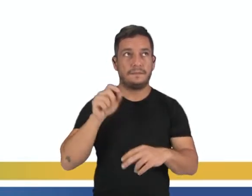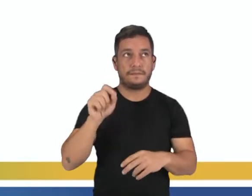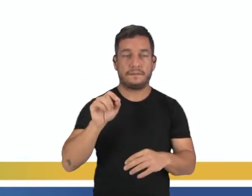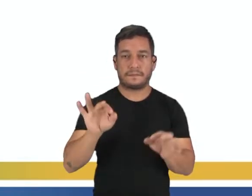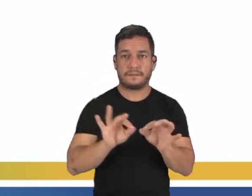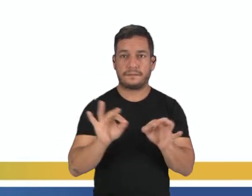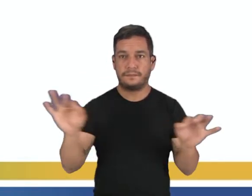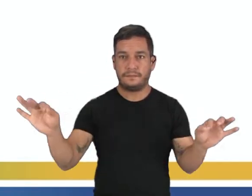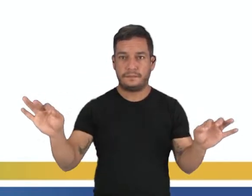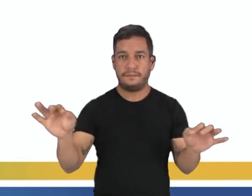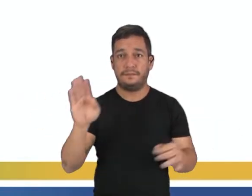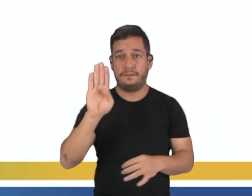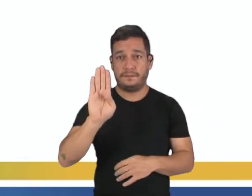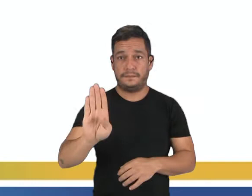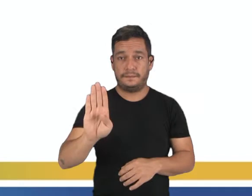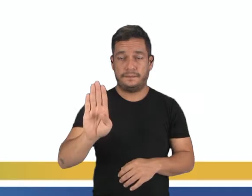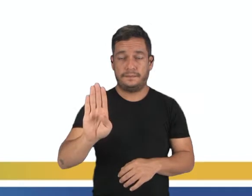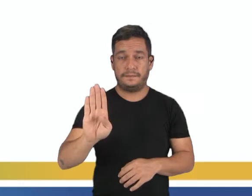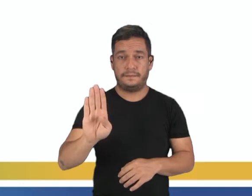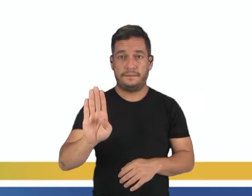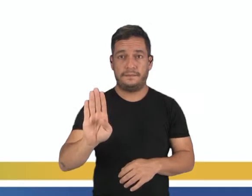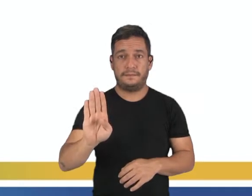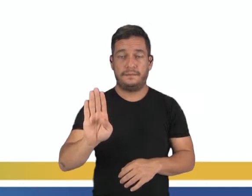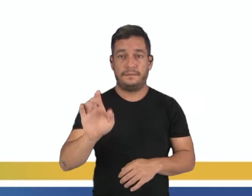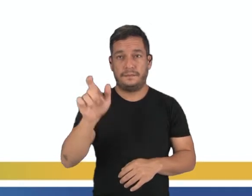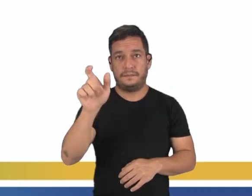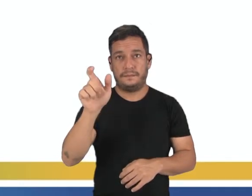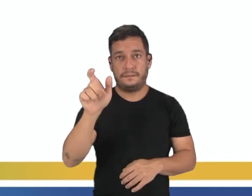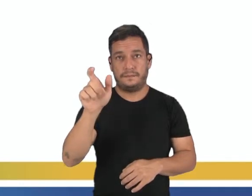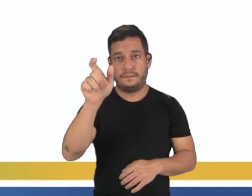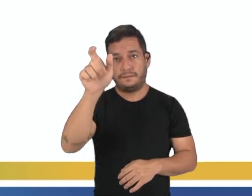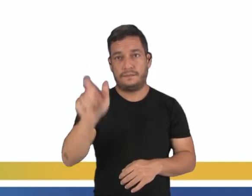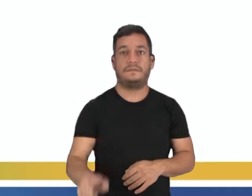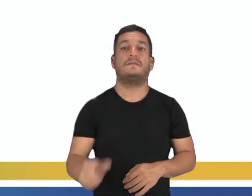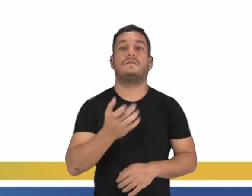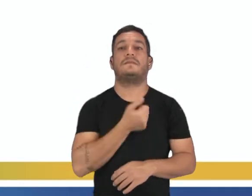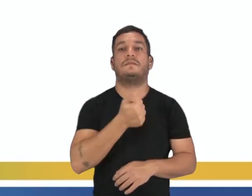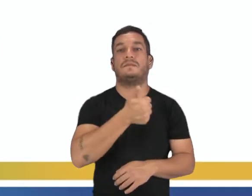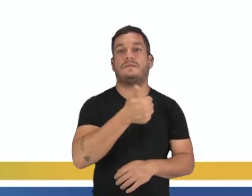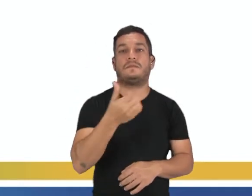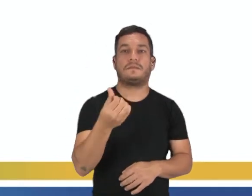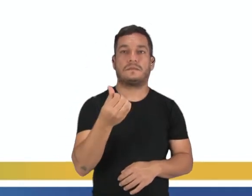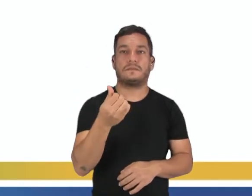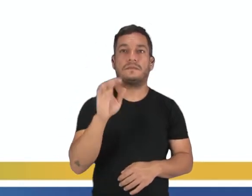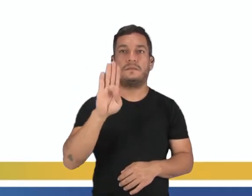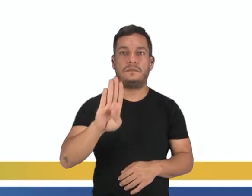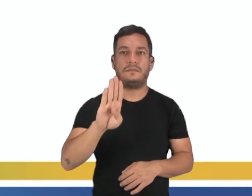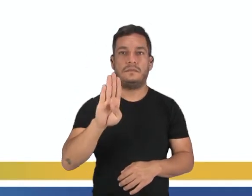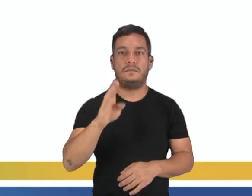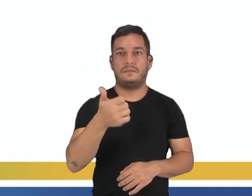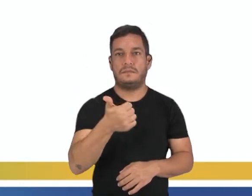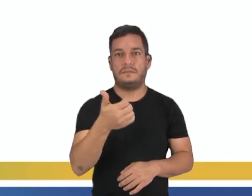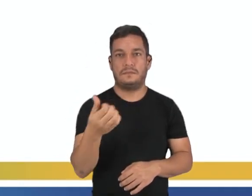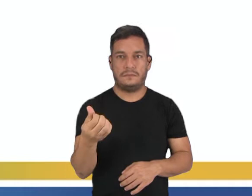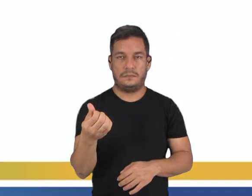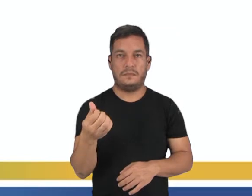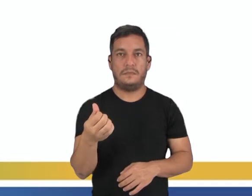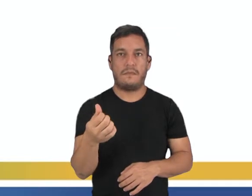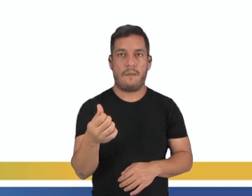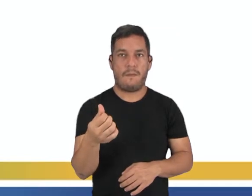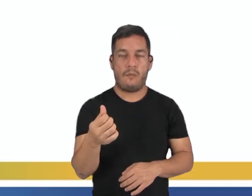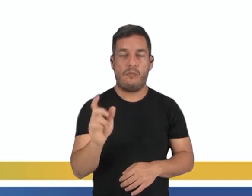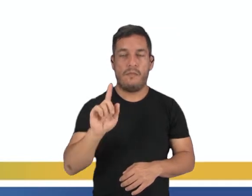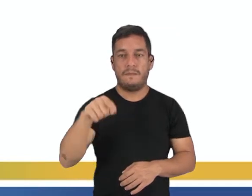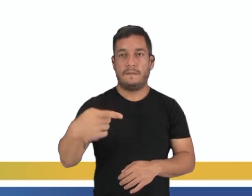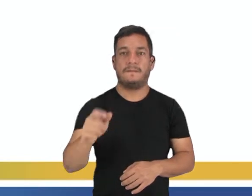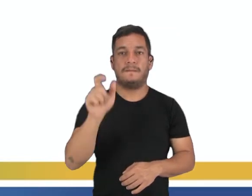na linha B, coluna, a gente já sabe que é 16. Então, B16, certo? A